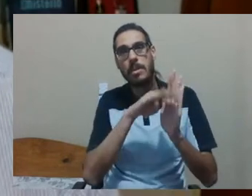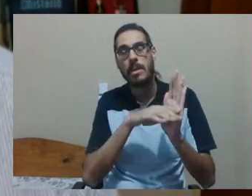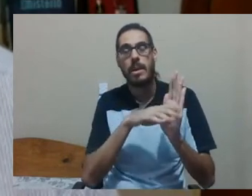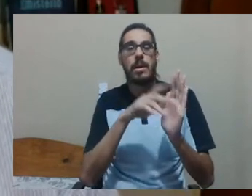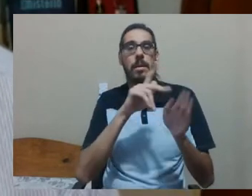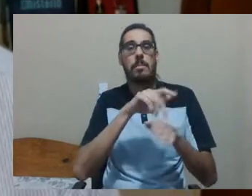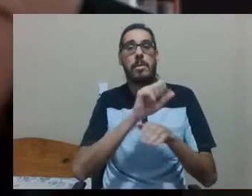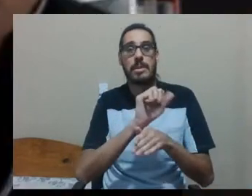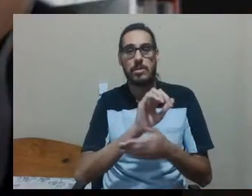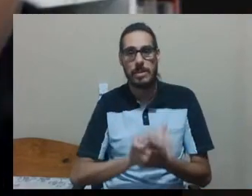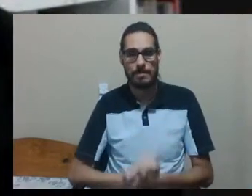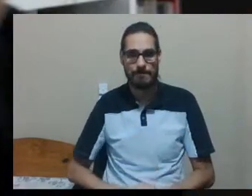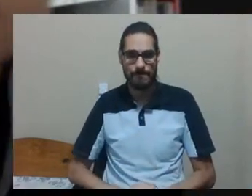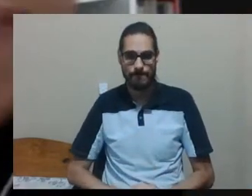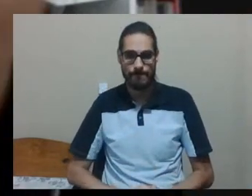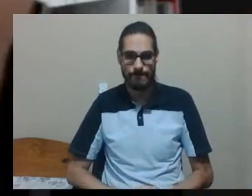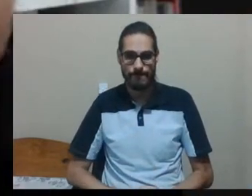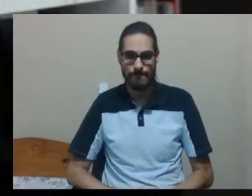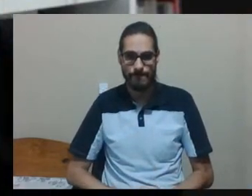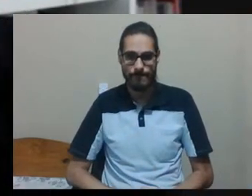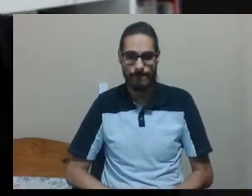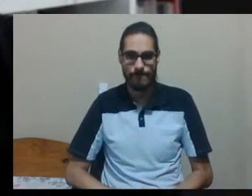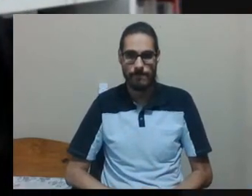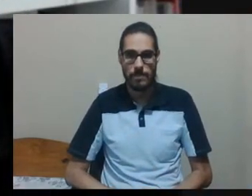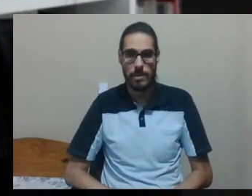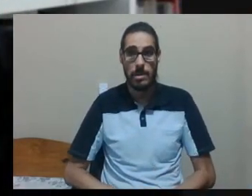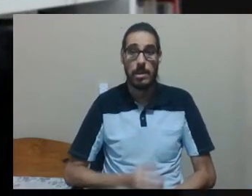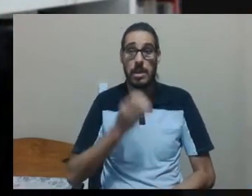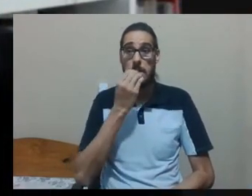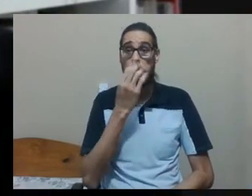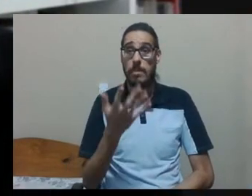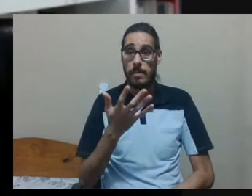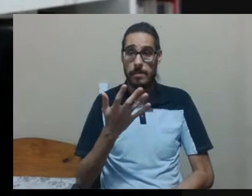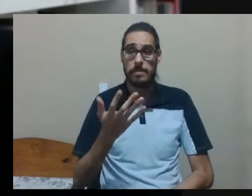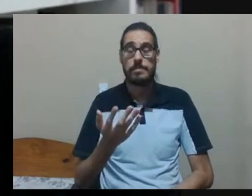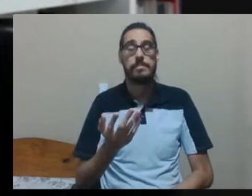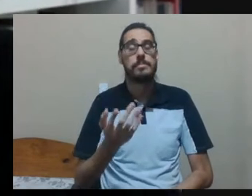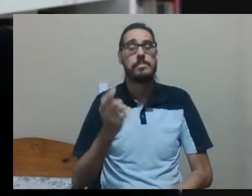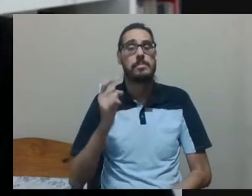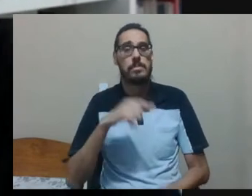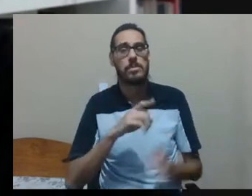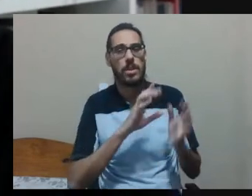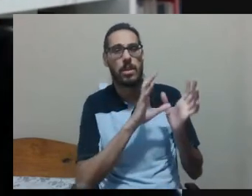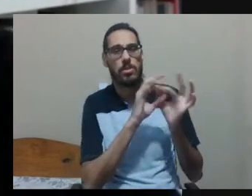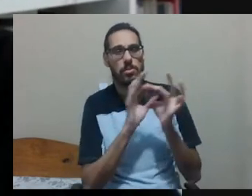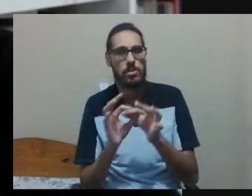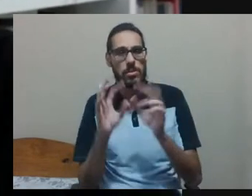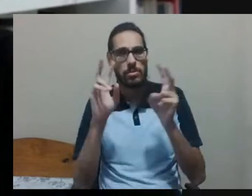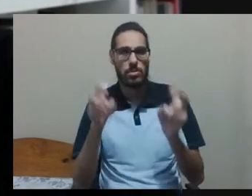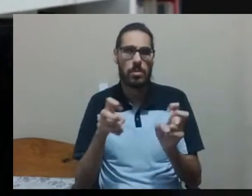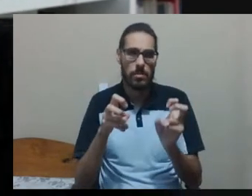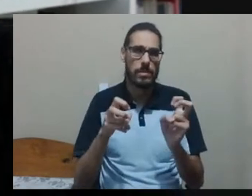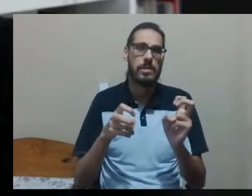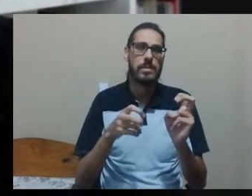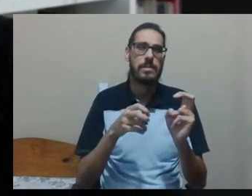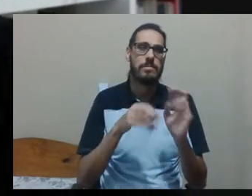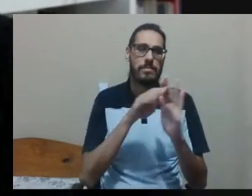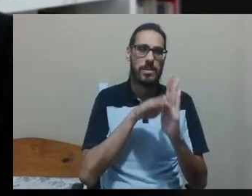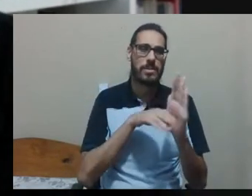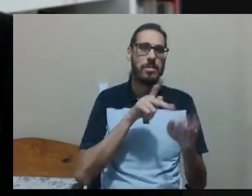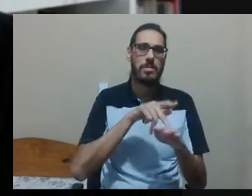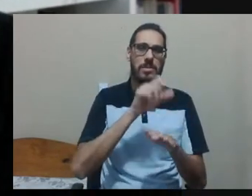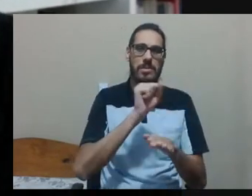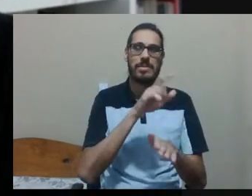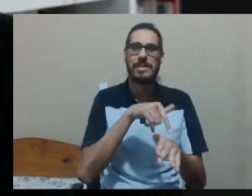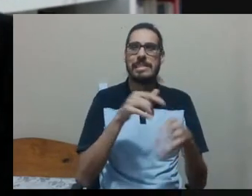Bem, nós, esse contexto da Secretaria dos Programas de Pós realmente é muito delicado. Nós temos